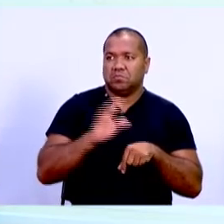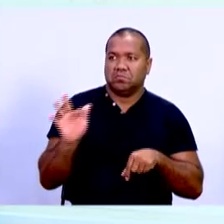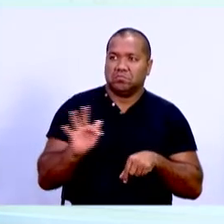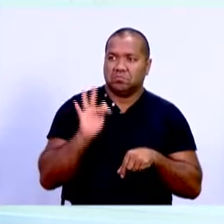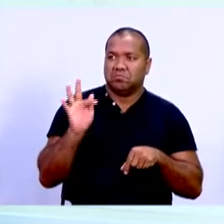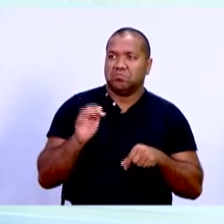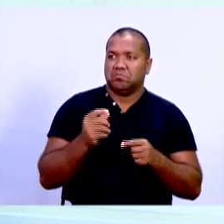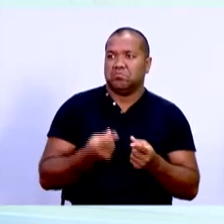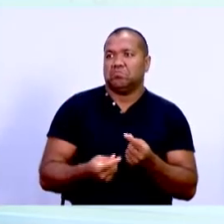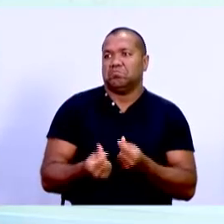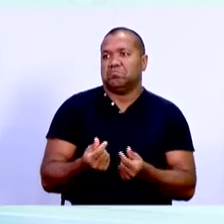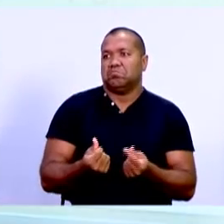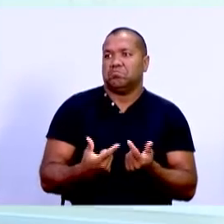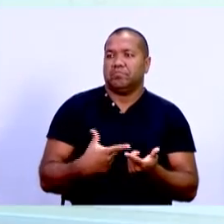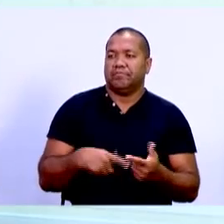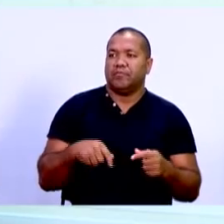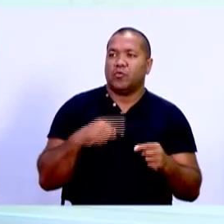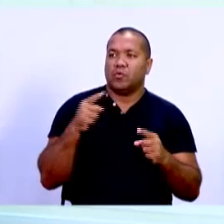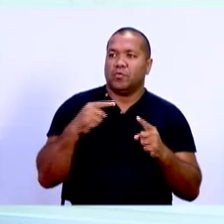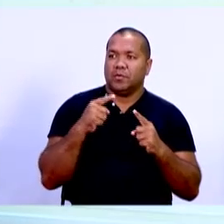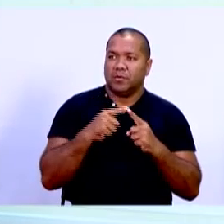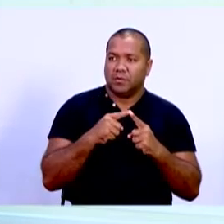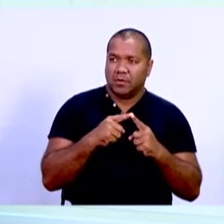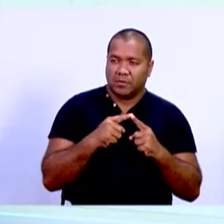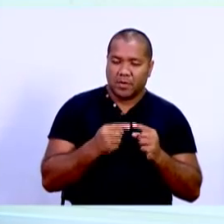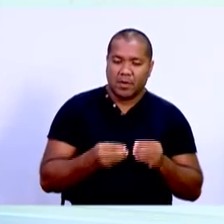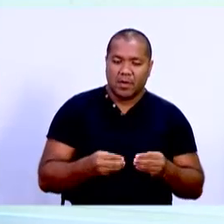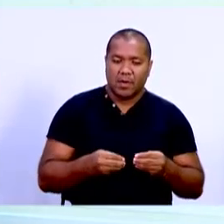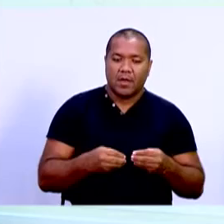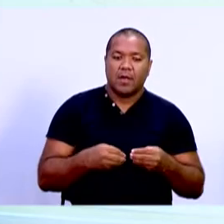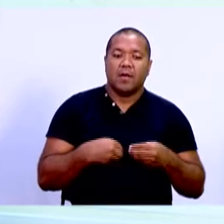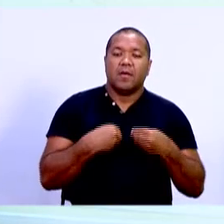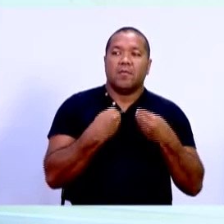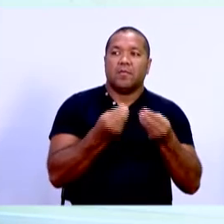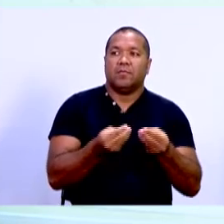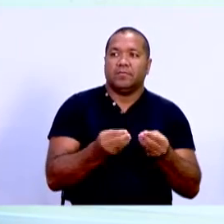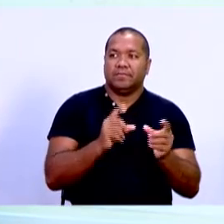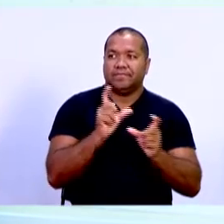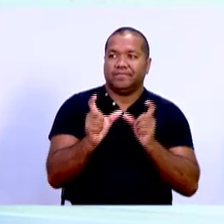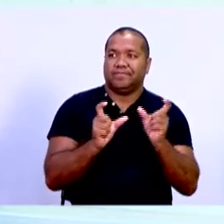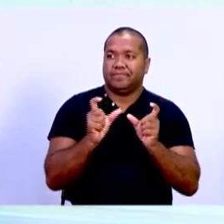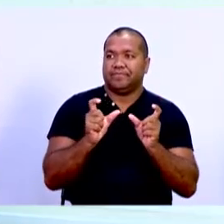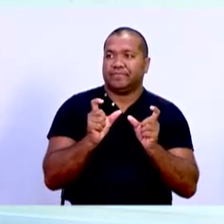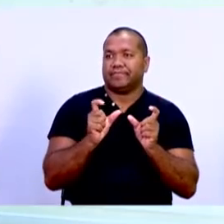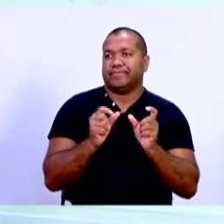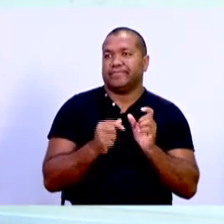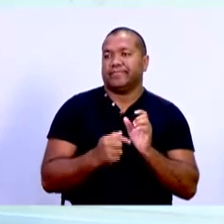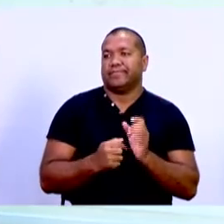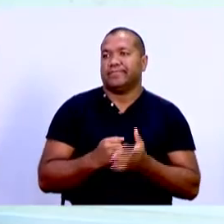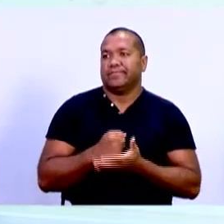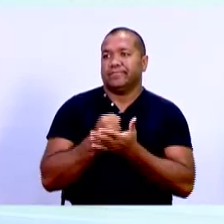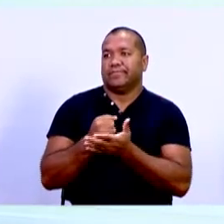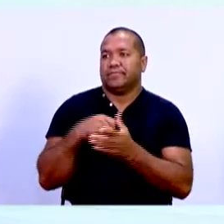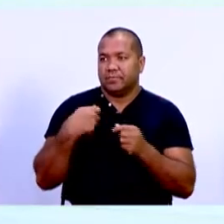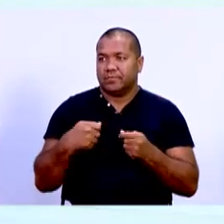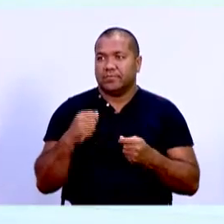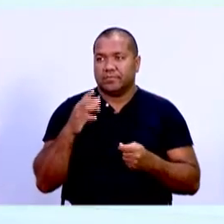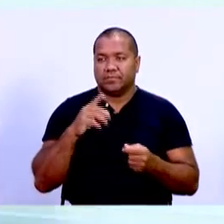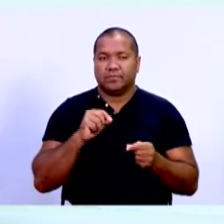de BI, o objetivo é você carregar esses dados e com esses dados fornecer algum valor para quem está